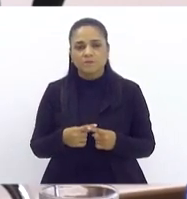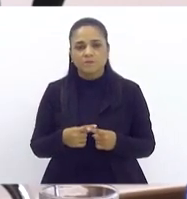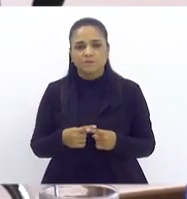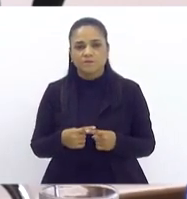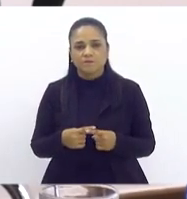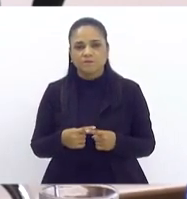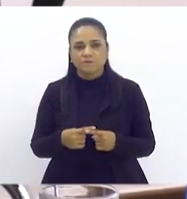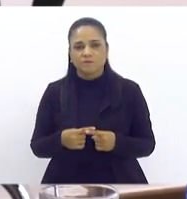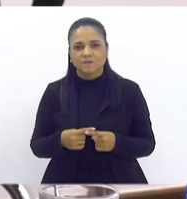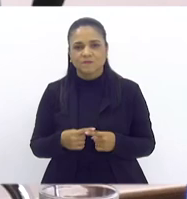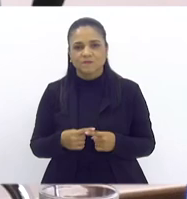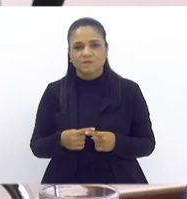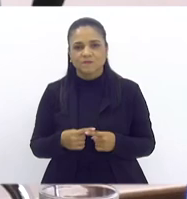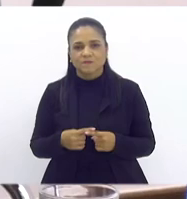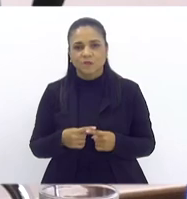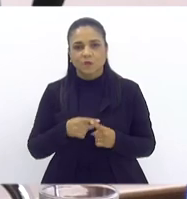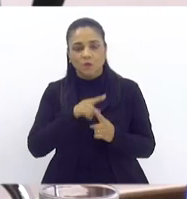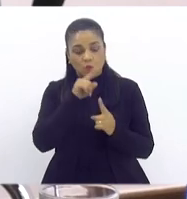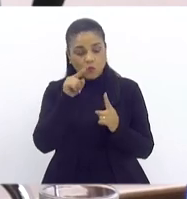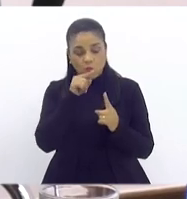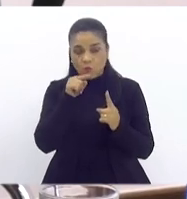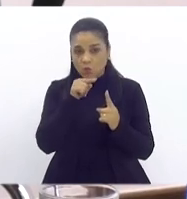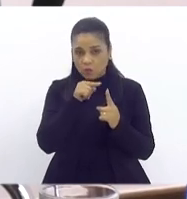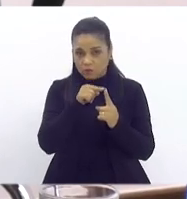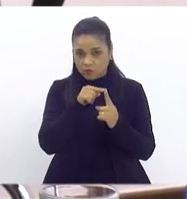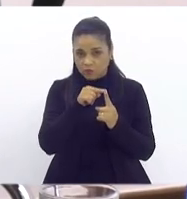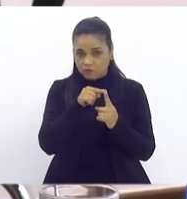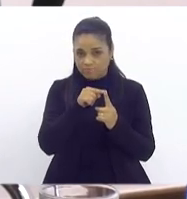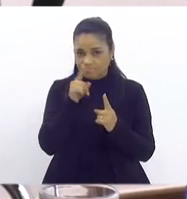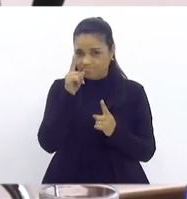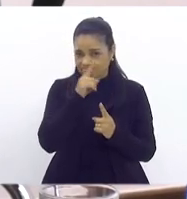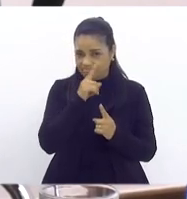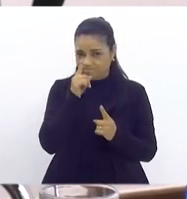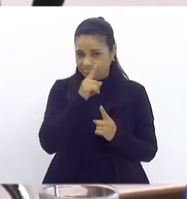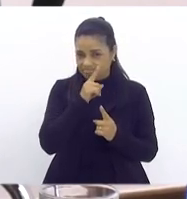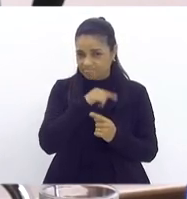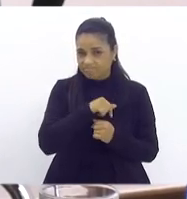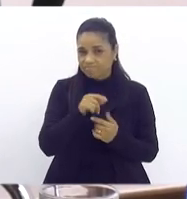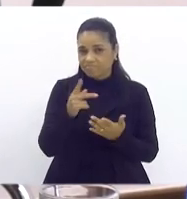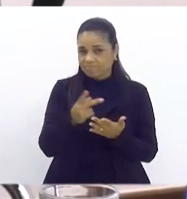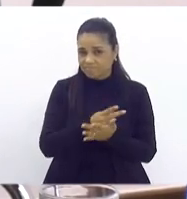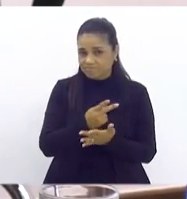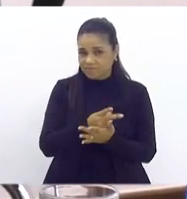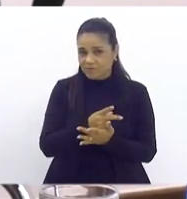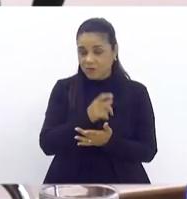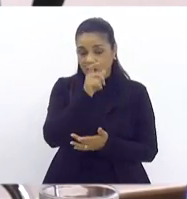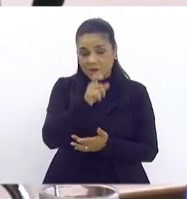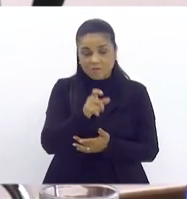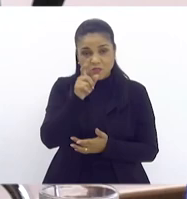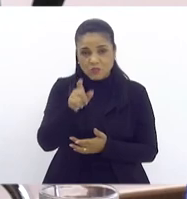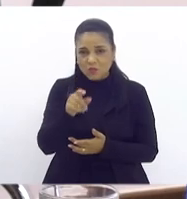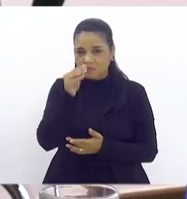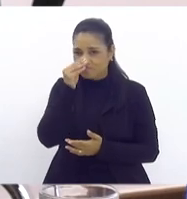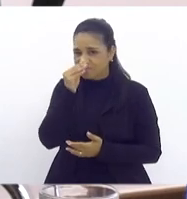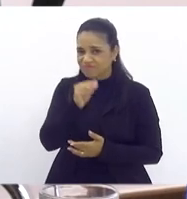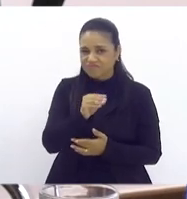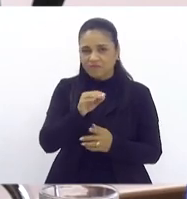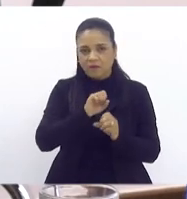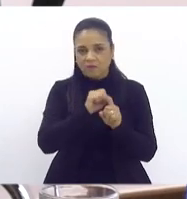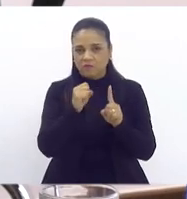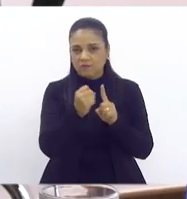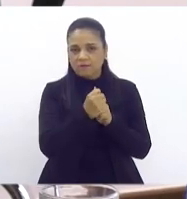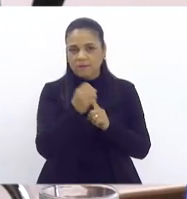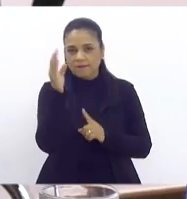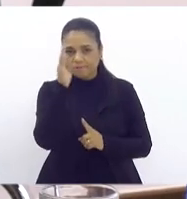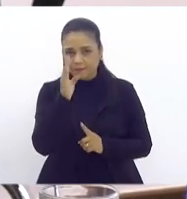eh o o alvo dessas irroni eh São pessoas desprezíveis pela sociedade